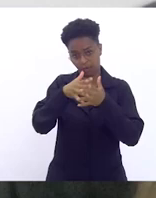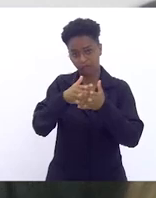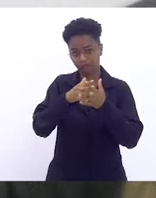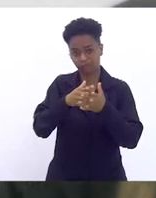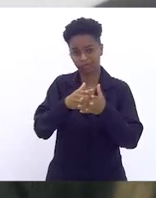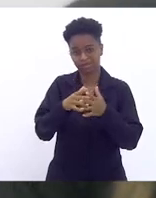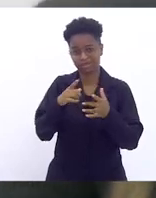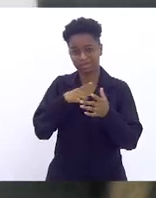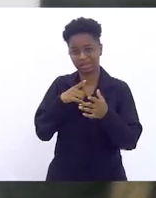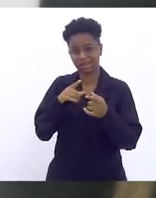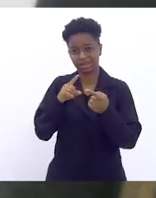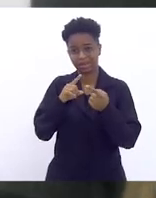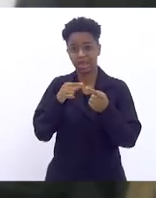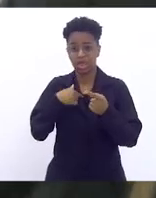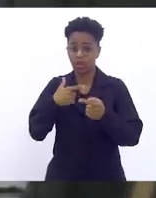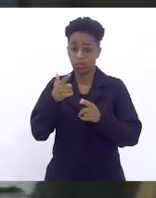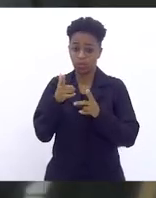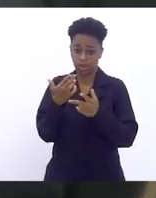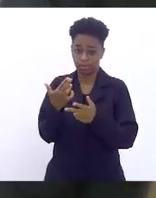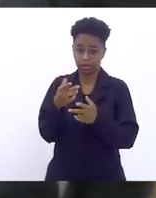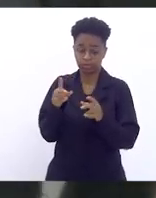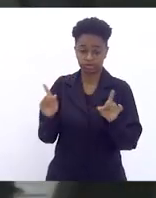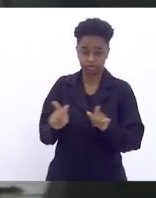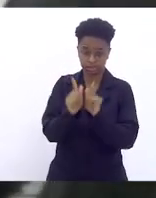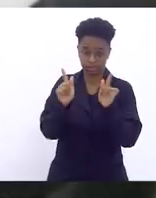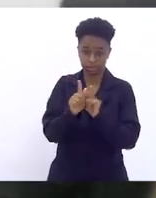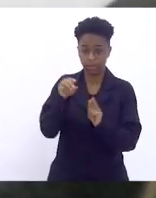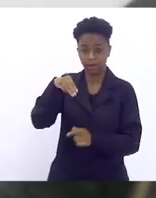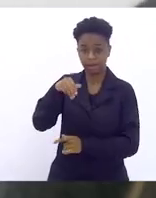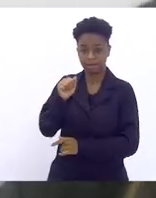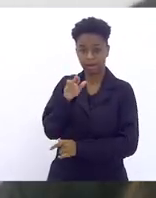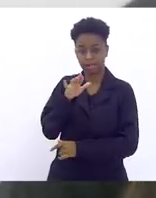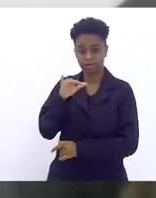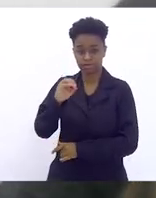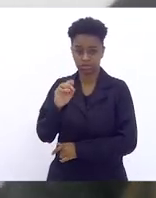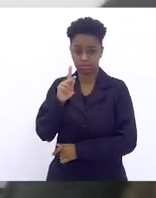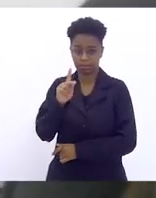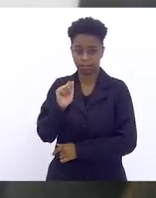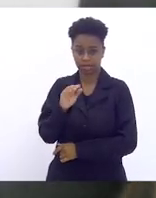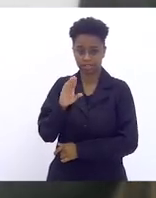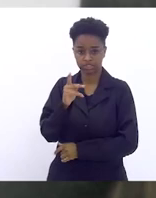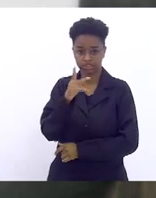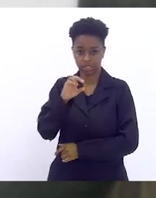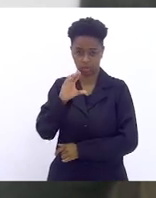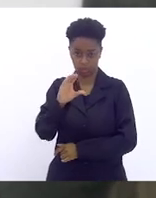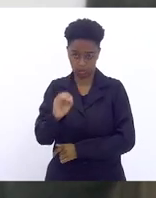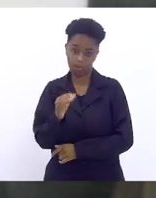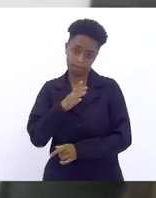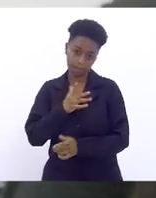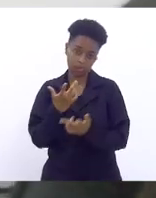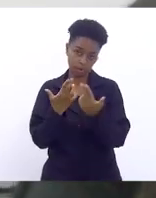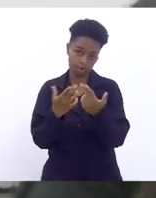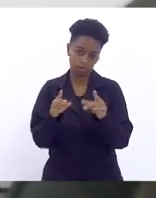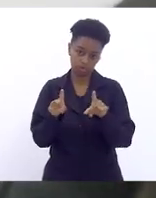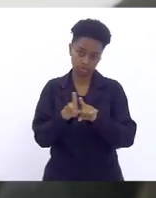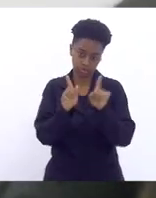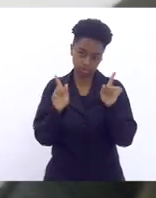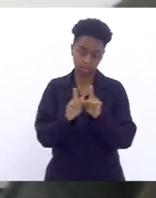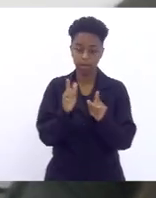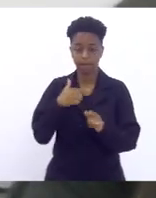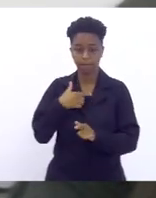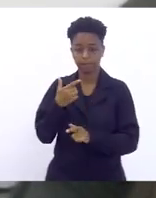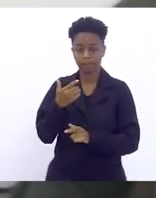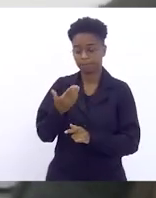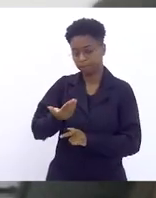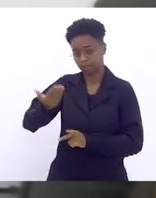né sou irmão gêmeo do Márcio Pacheco foi deputado nesta casa colega do nosso amigo querido Presidente André Corrêa durante muito tempo meu irmão foi deputado